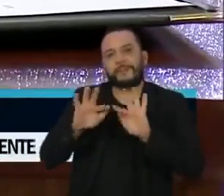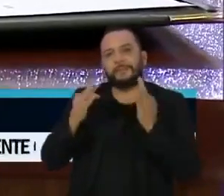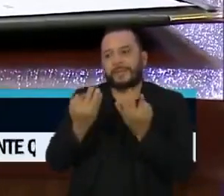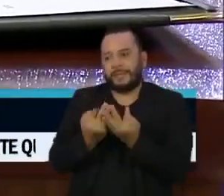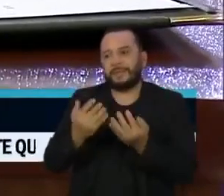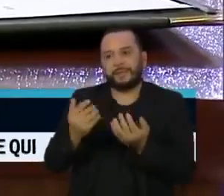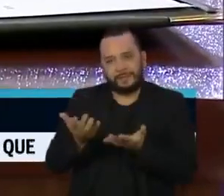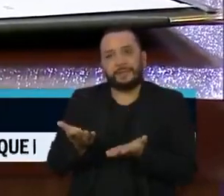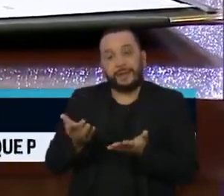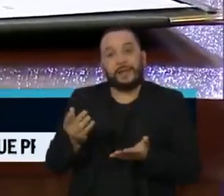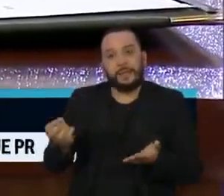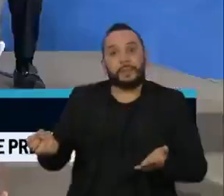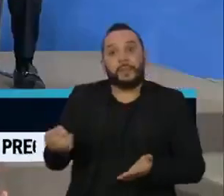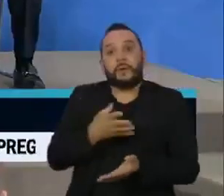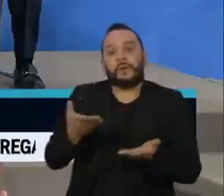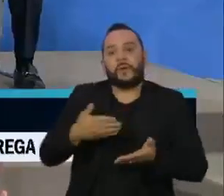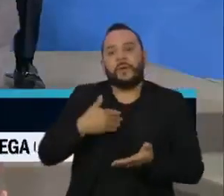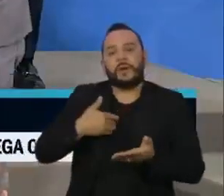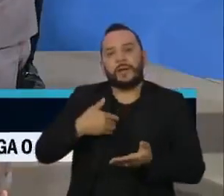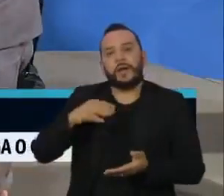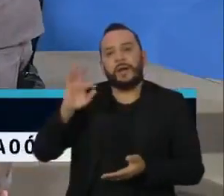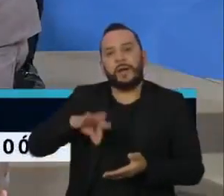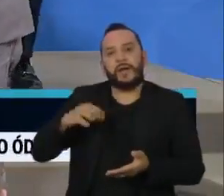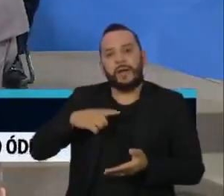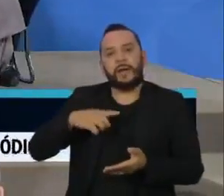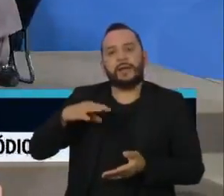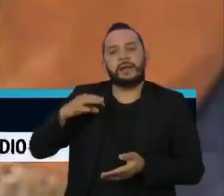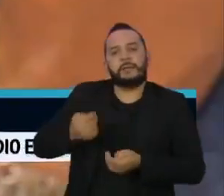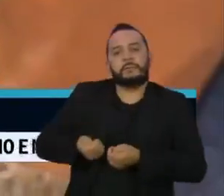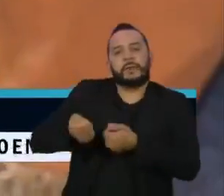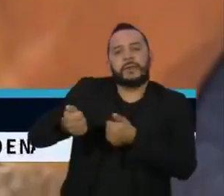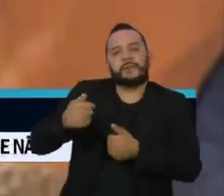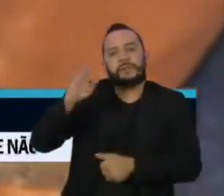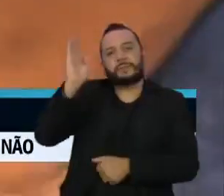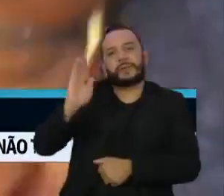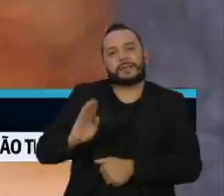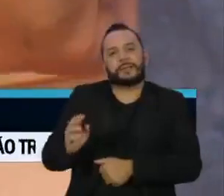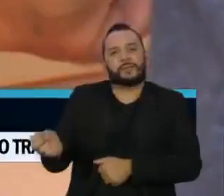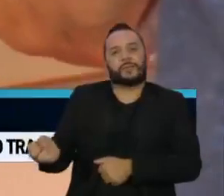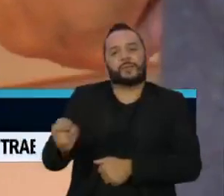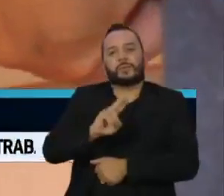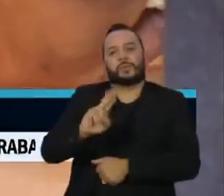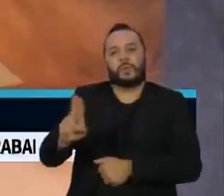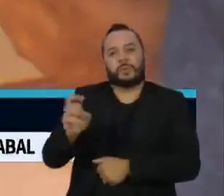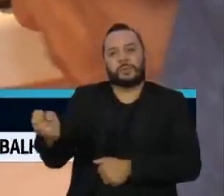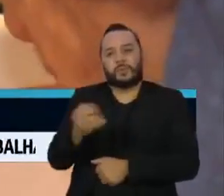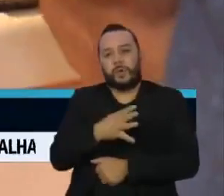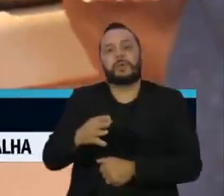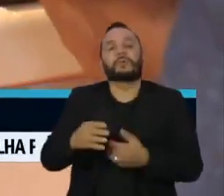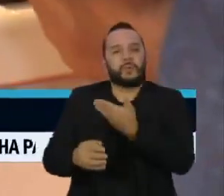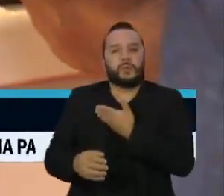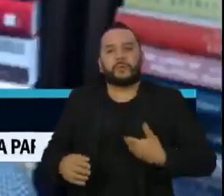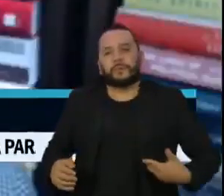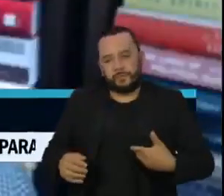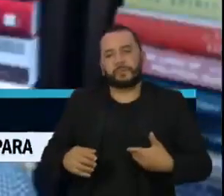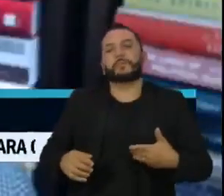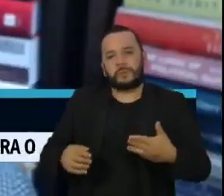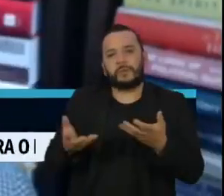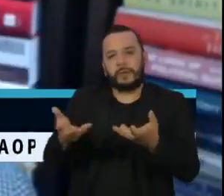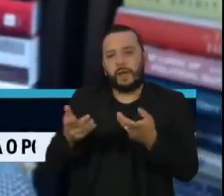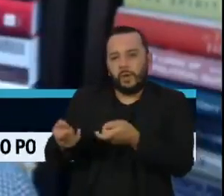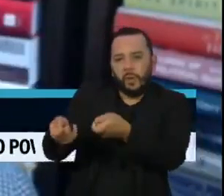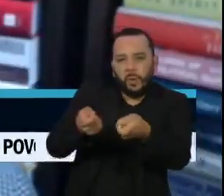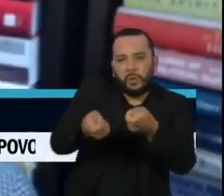Bolsa Família, levantou dúvidas sobre as reais intenções do governo no controle dos gastos públicos. A gente